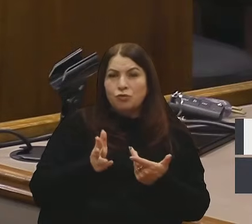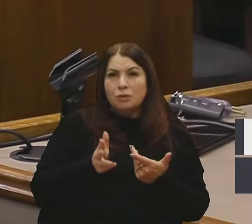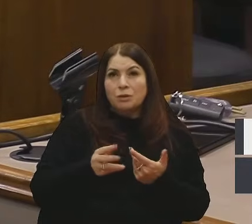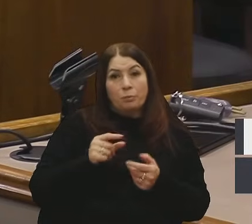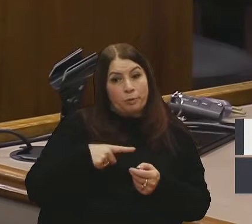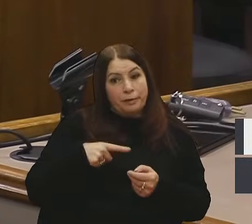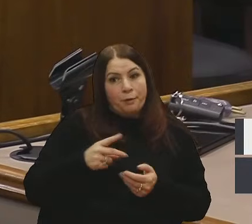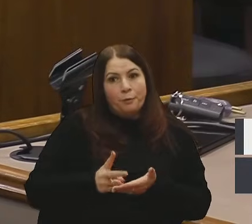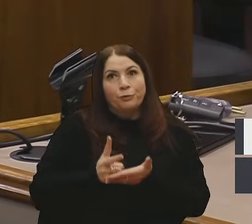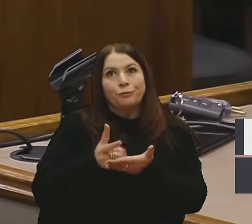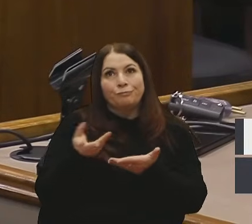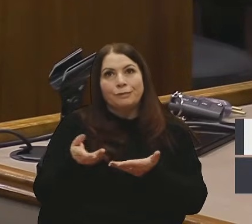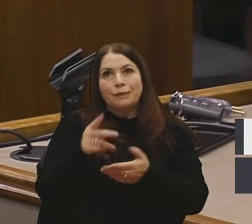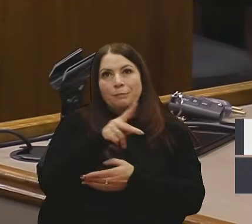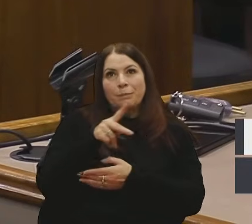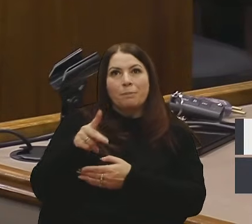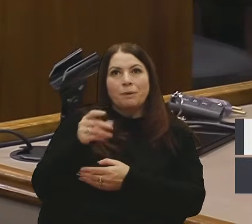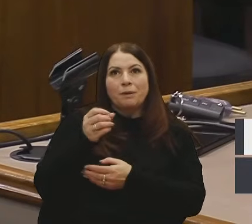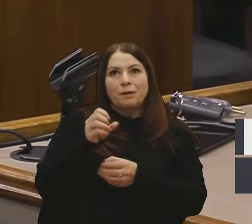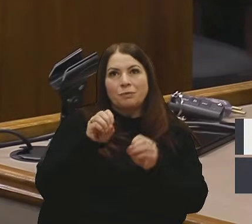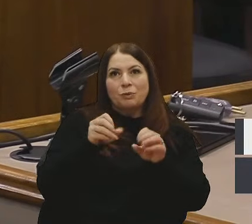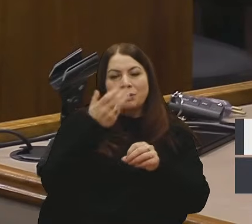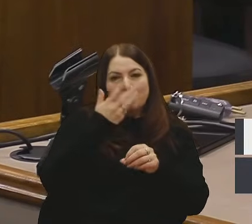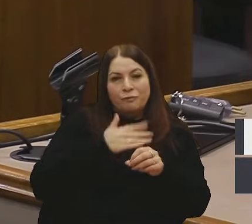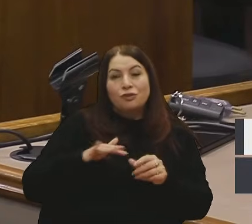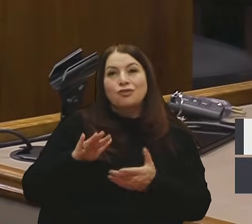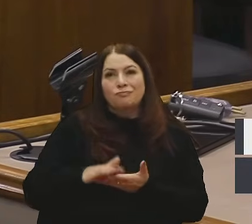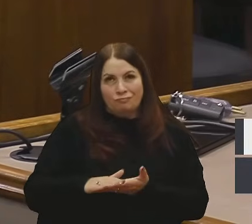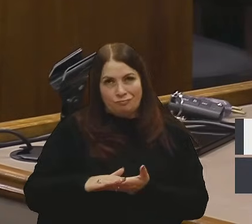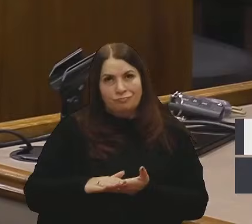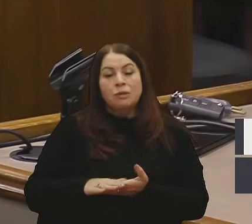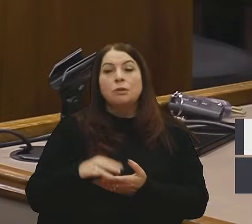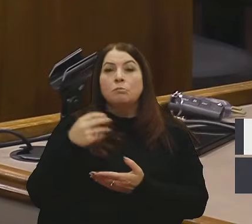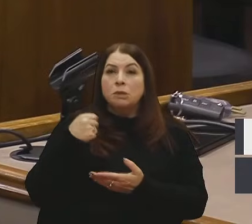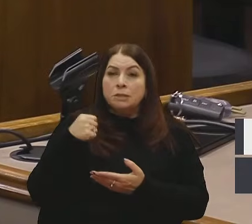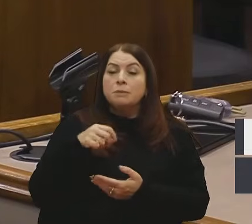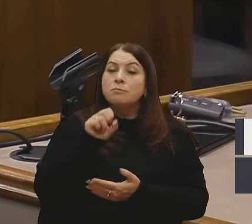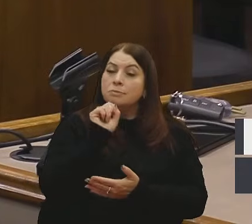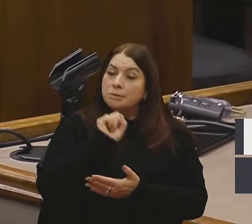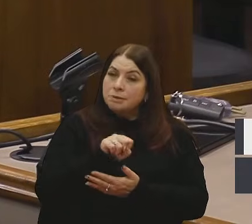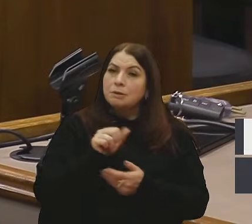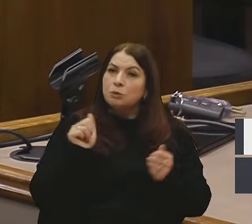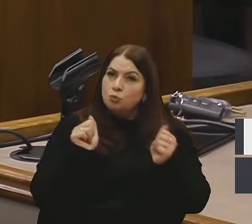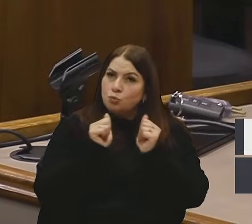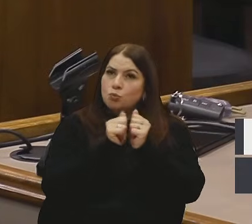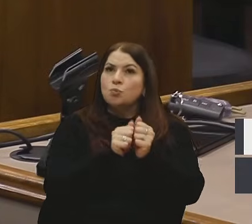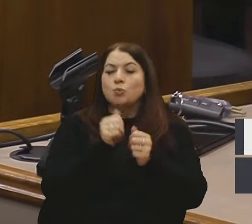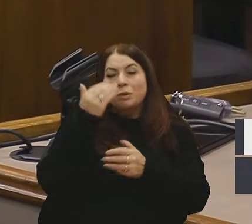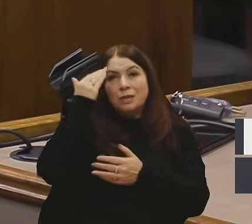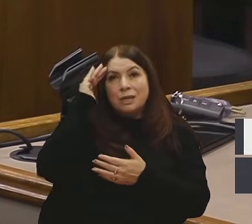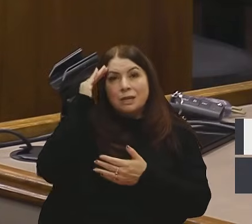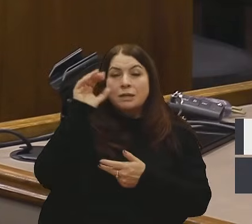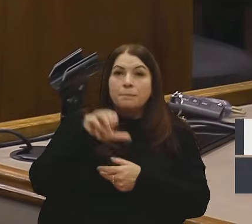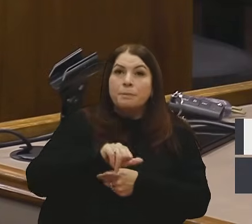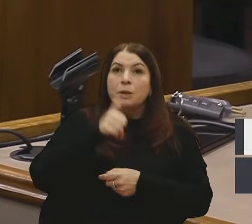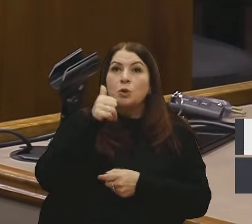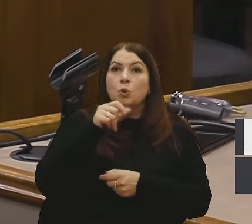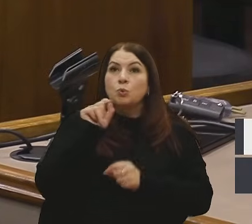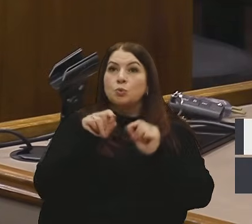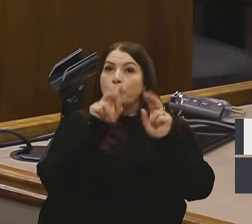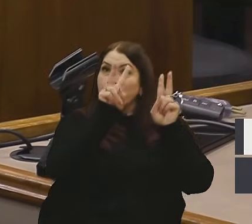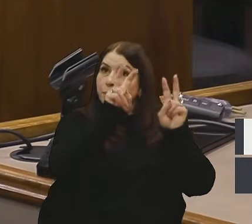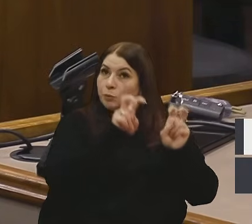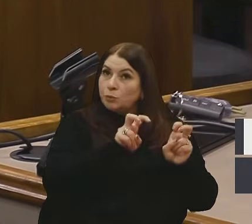está sendo essa PPP da educação infantil. Então, precisamos, sim, estar juntos entendendo melhor sobre os assuntos